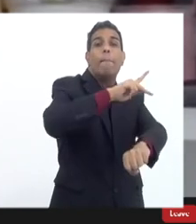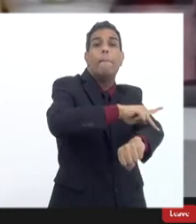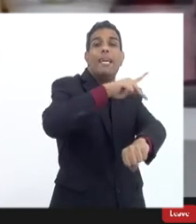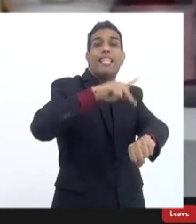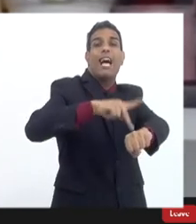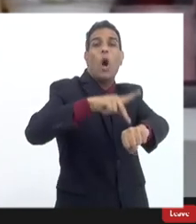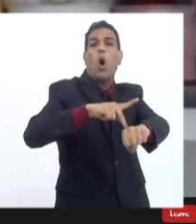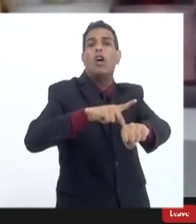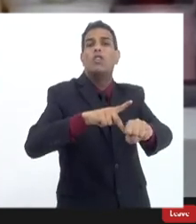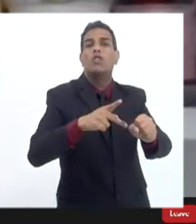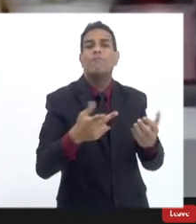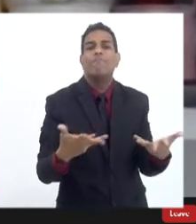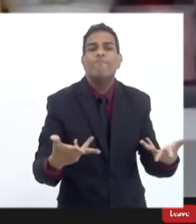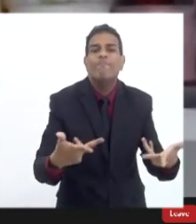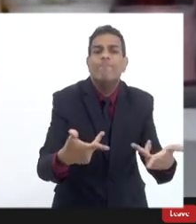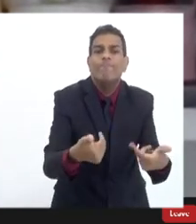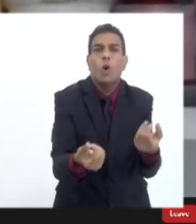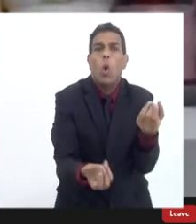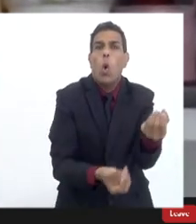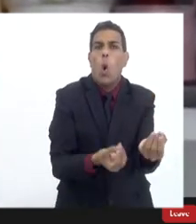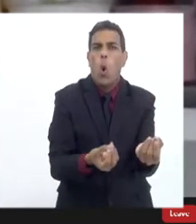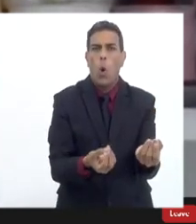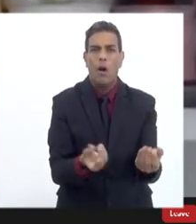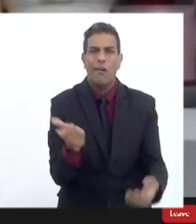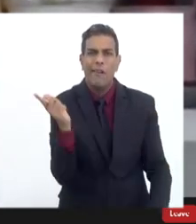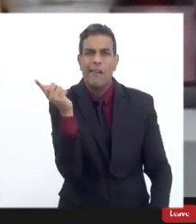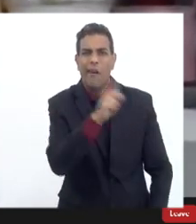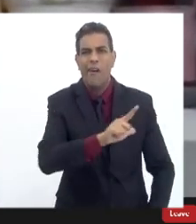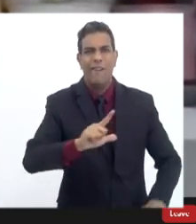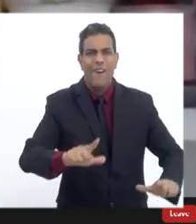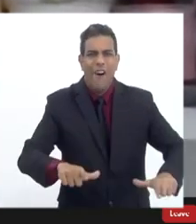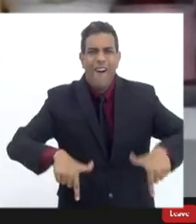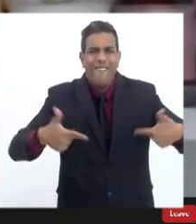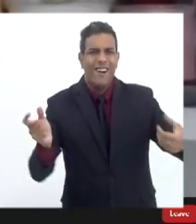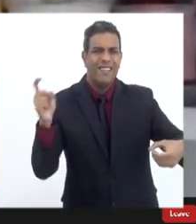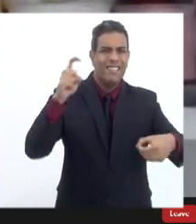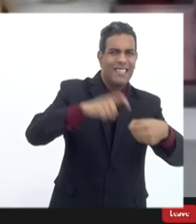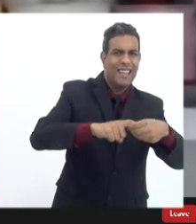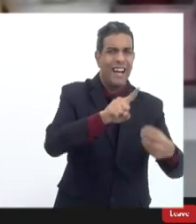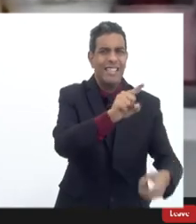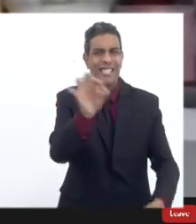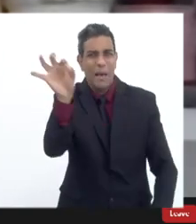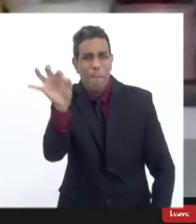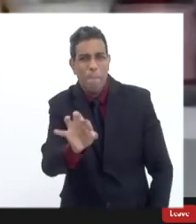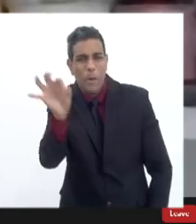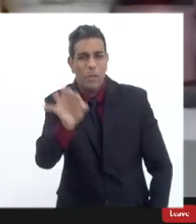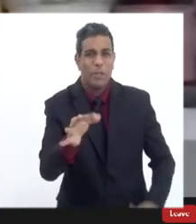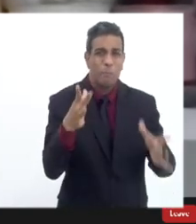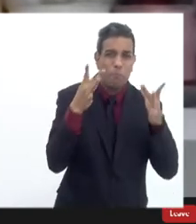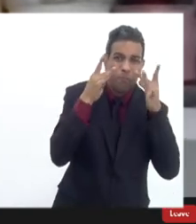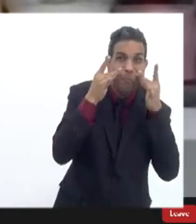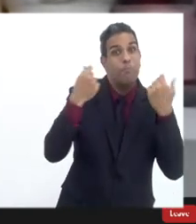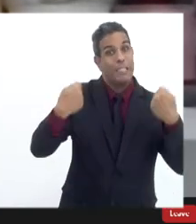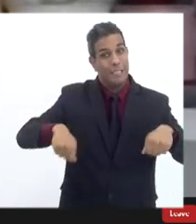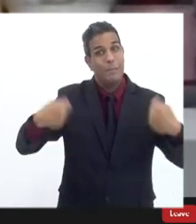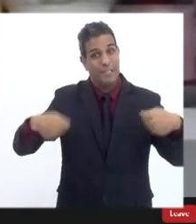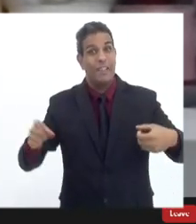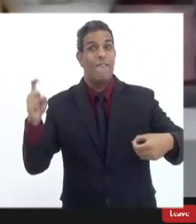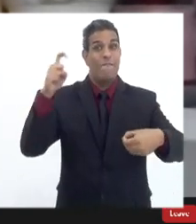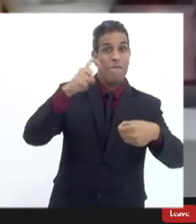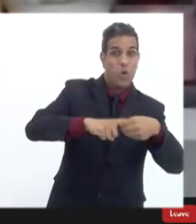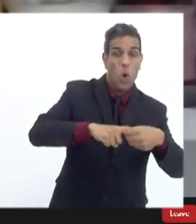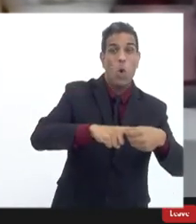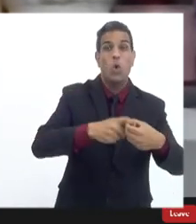fala de que a gente ainda não tem condições de estar 100% na escola, mas a gente entende que é necessário voltar, não é?